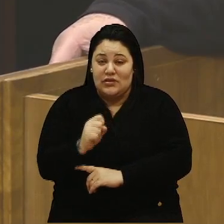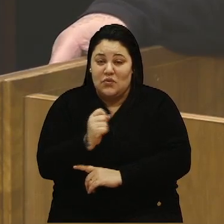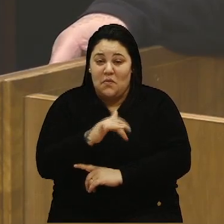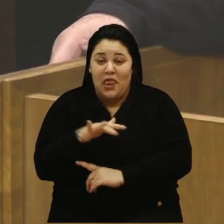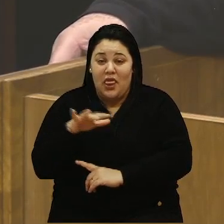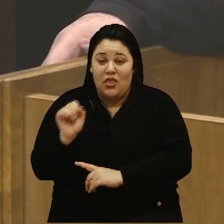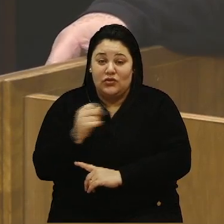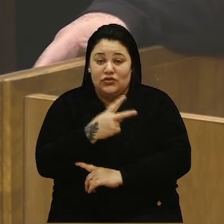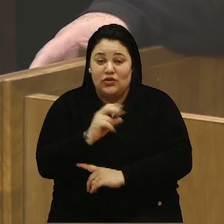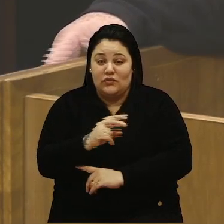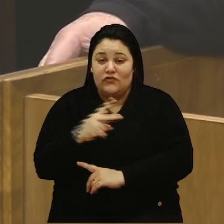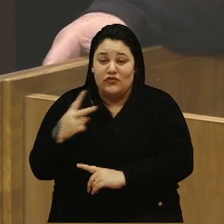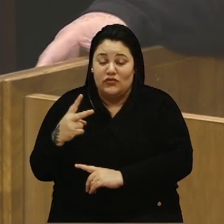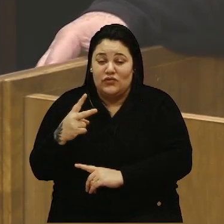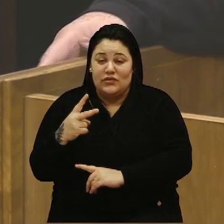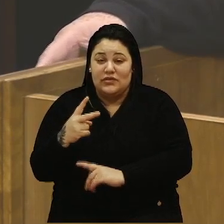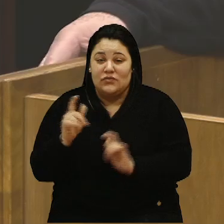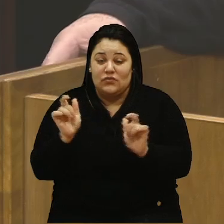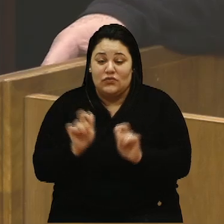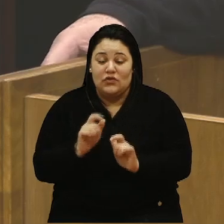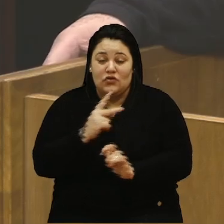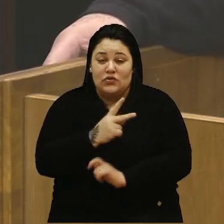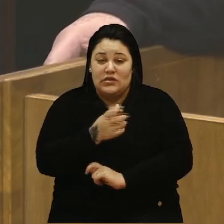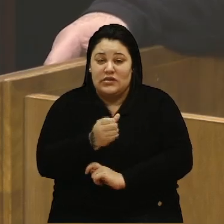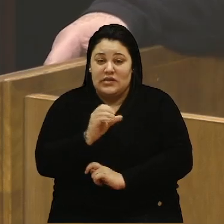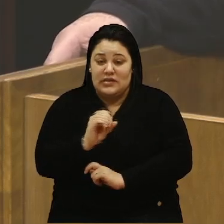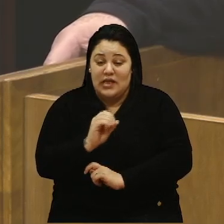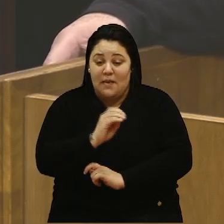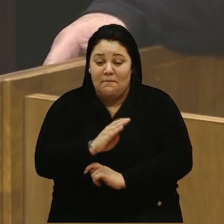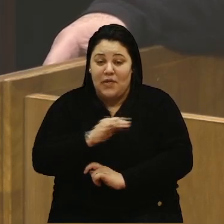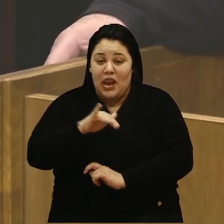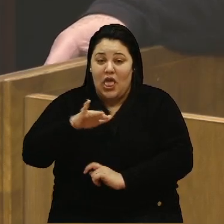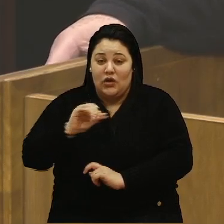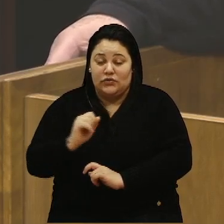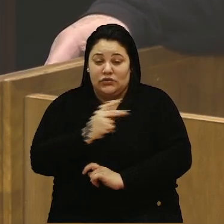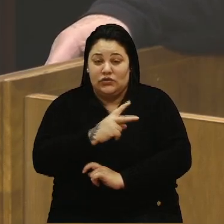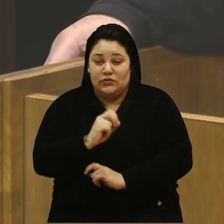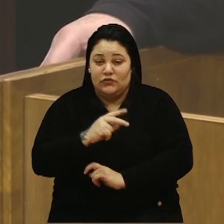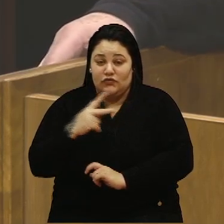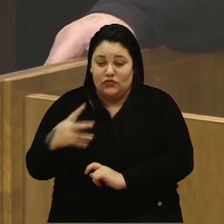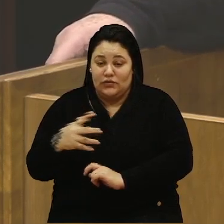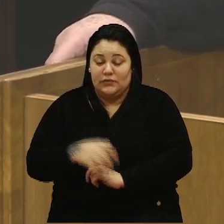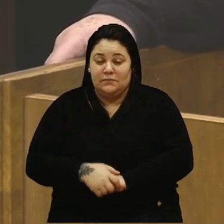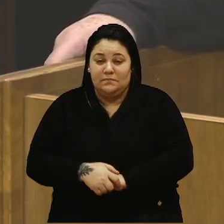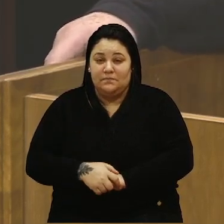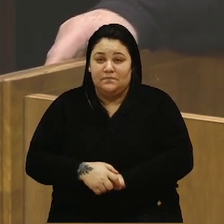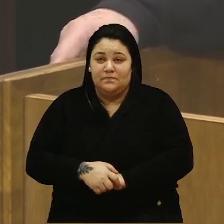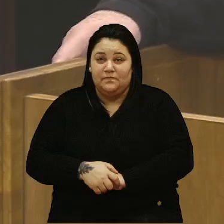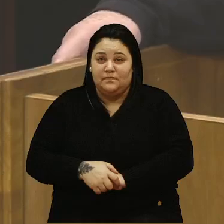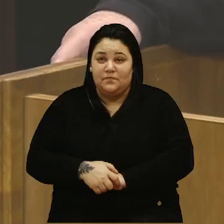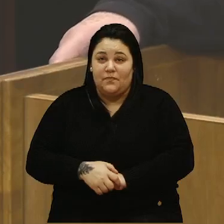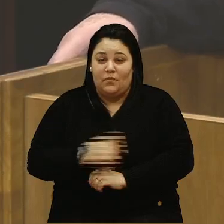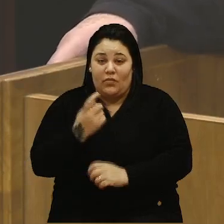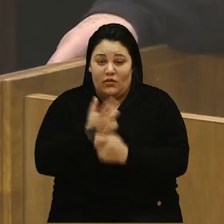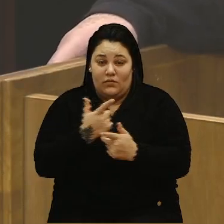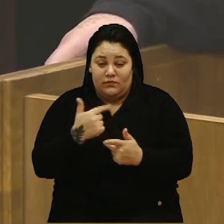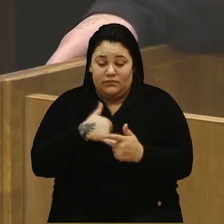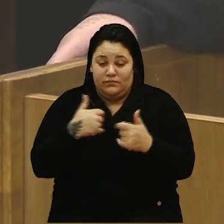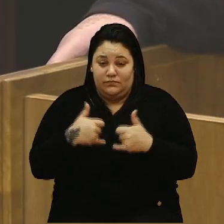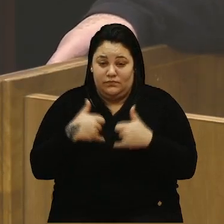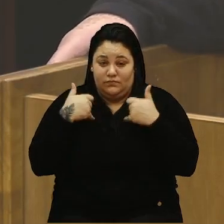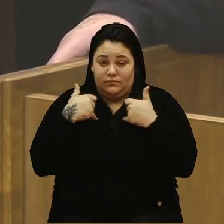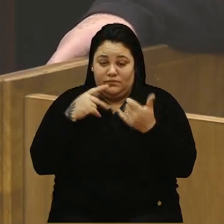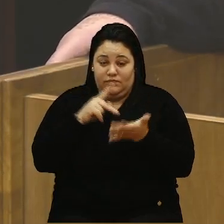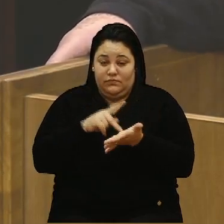em 2022 para 260 bilhões em 2024. E uma questão que eu me orgulho muito no